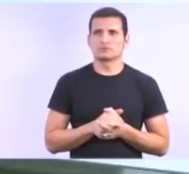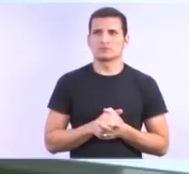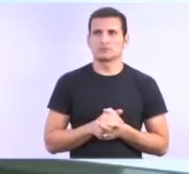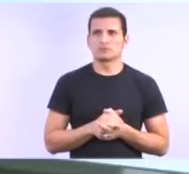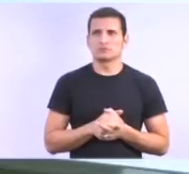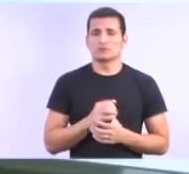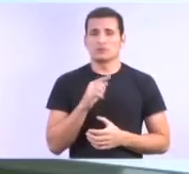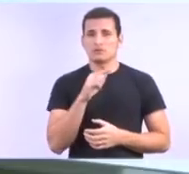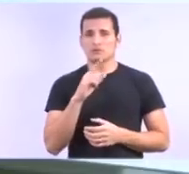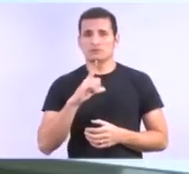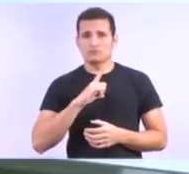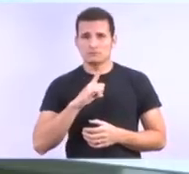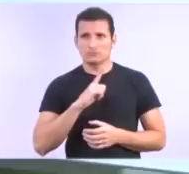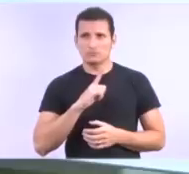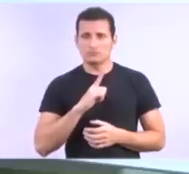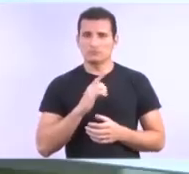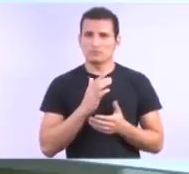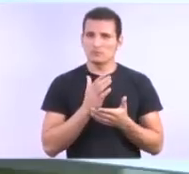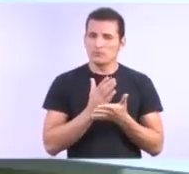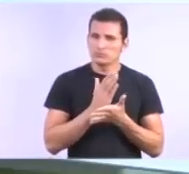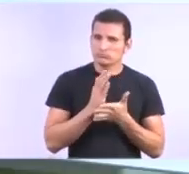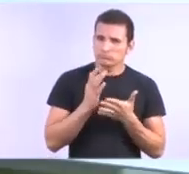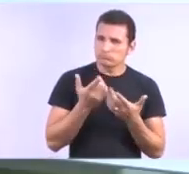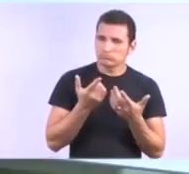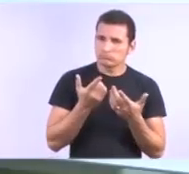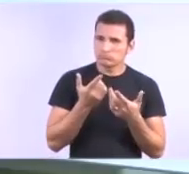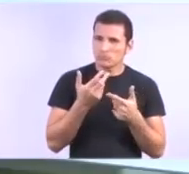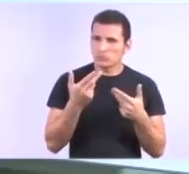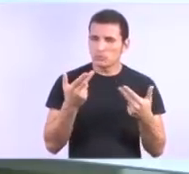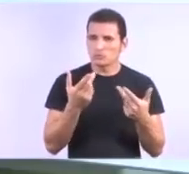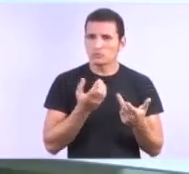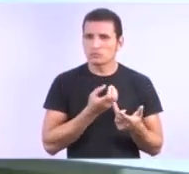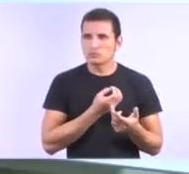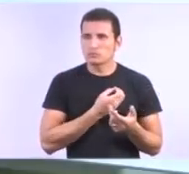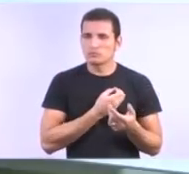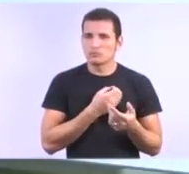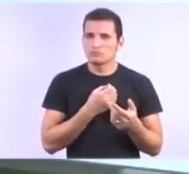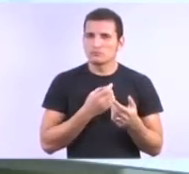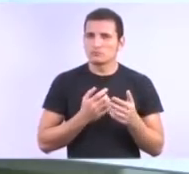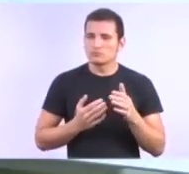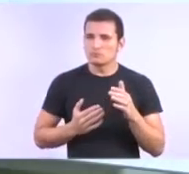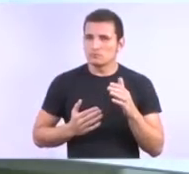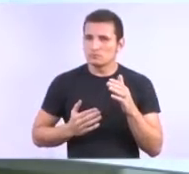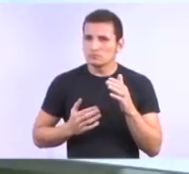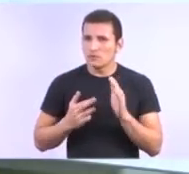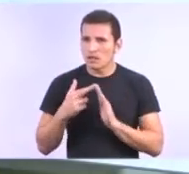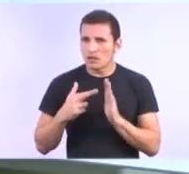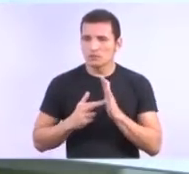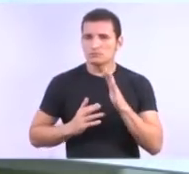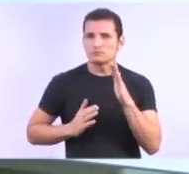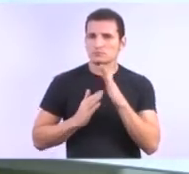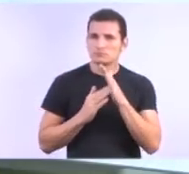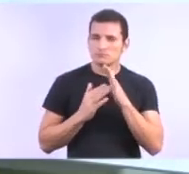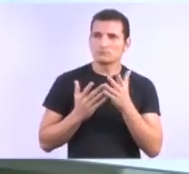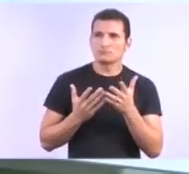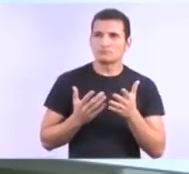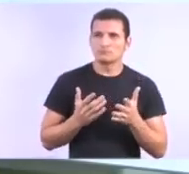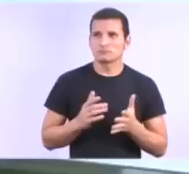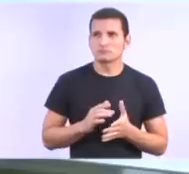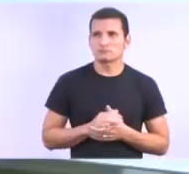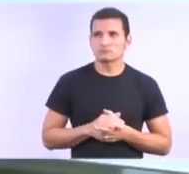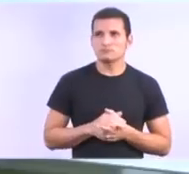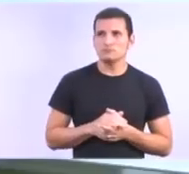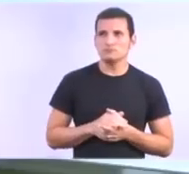elas têm algum impedimento de valores, né? Se ela tem algum tipo de restrição, como o professor falou, o professor José Márcio falou.